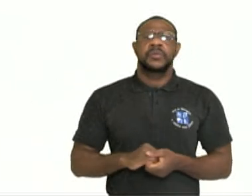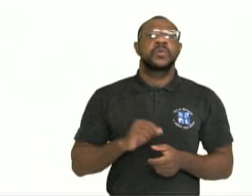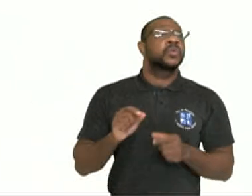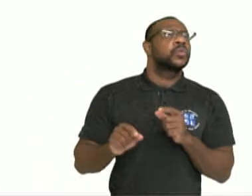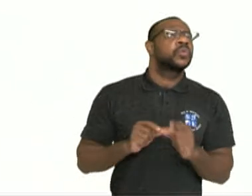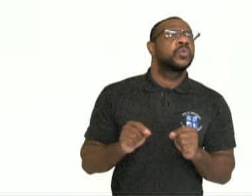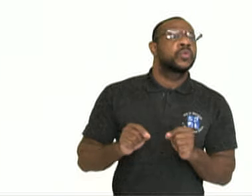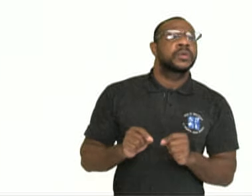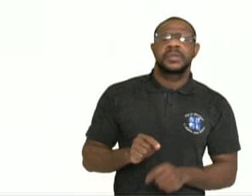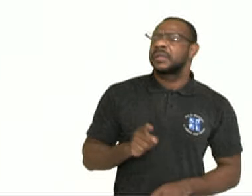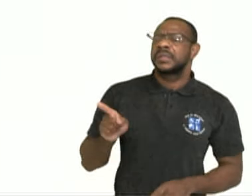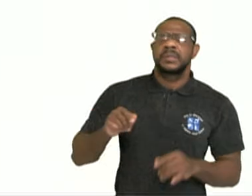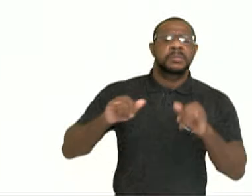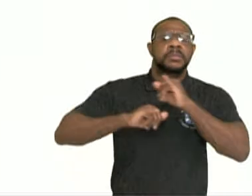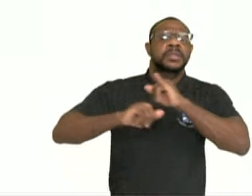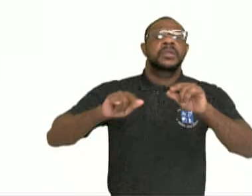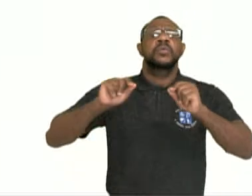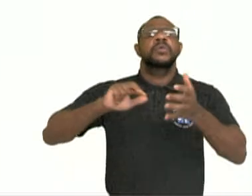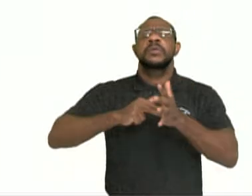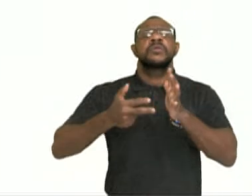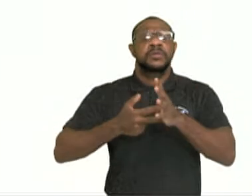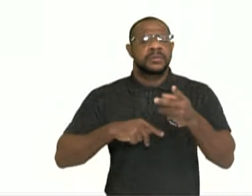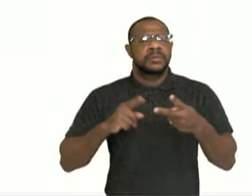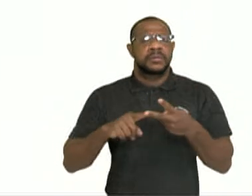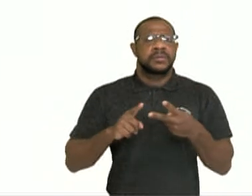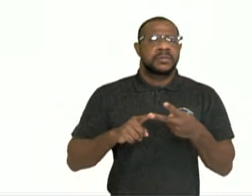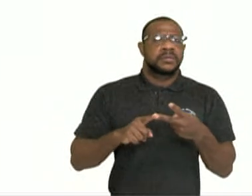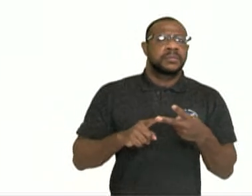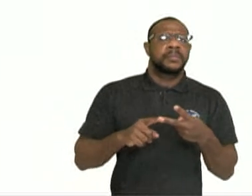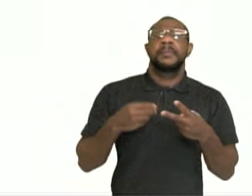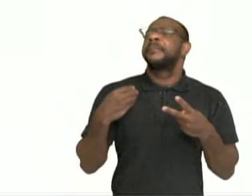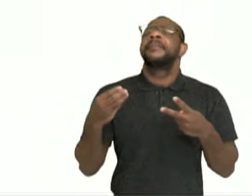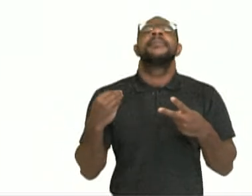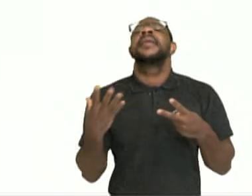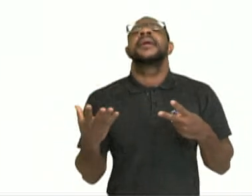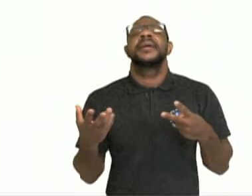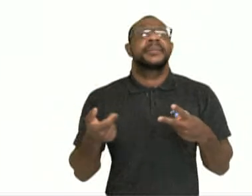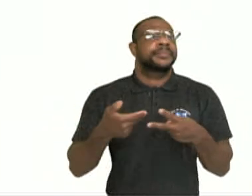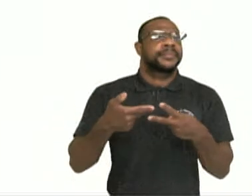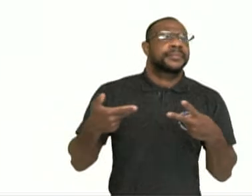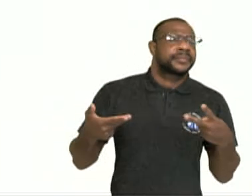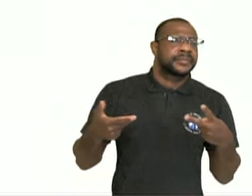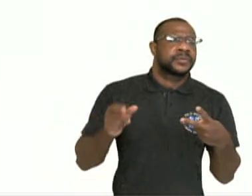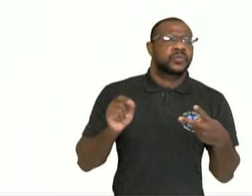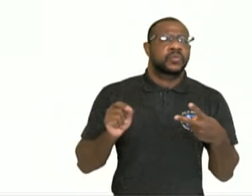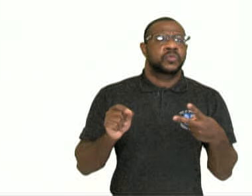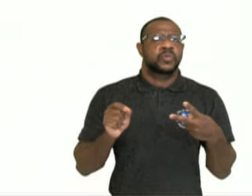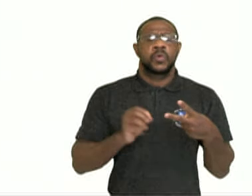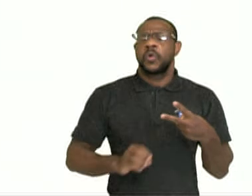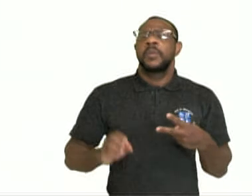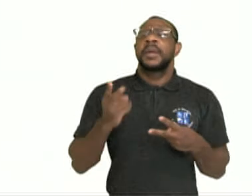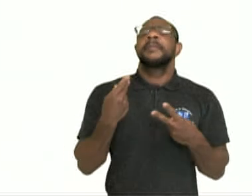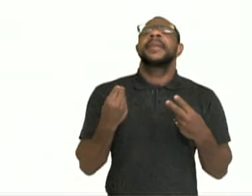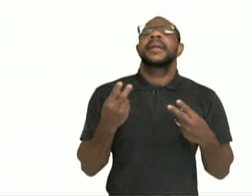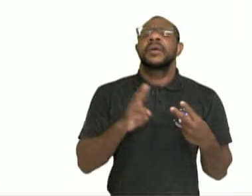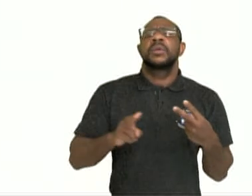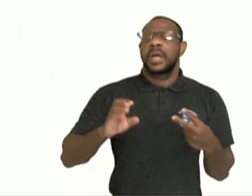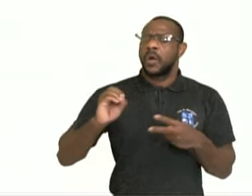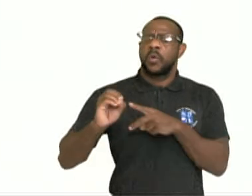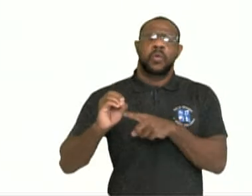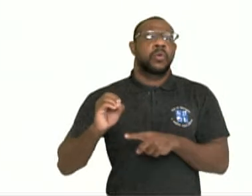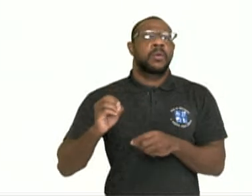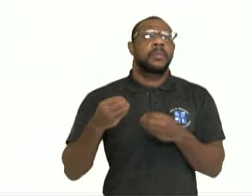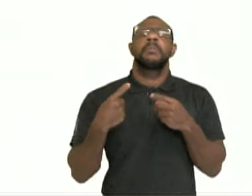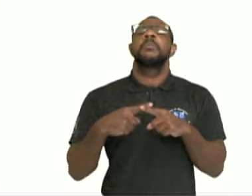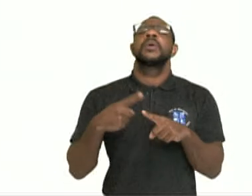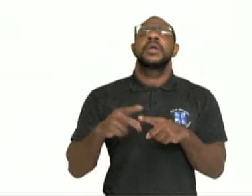decir este mensaje? ¿Cuál es la función del empleo de la conjunción o? Por que foi